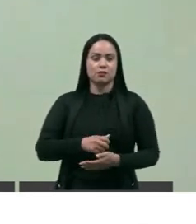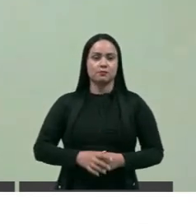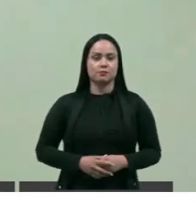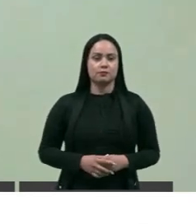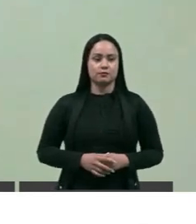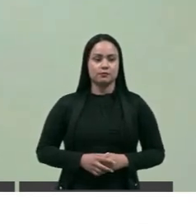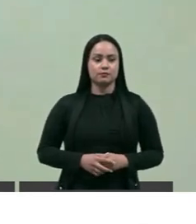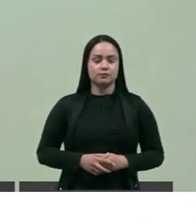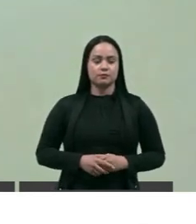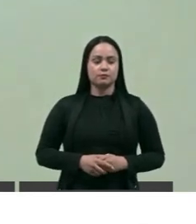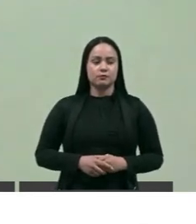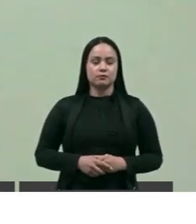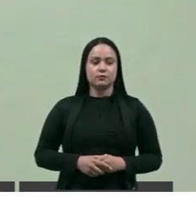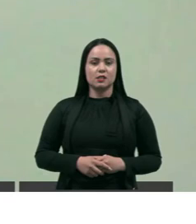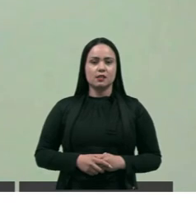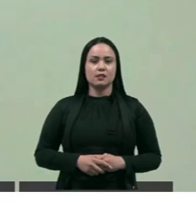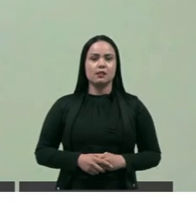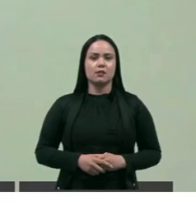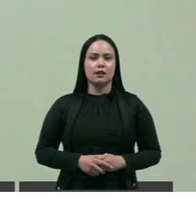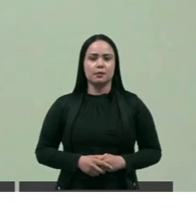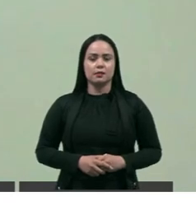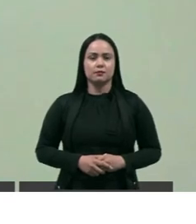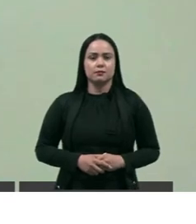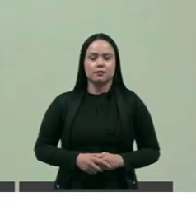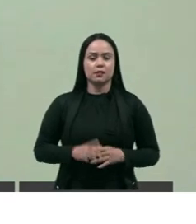como fundamento para a manutenção da disponibilidade.